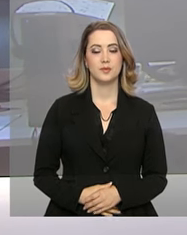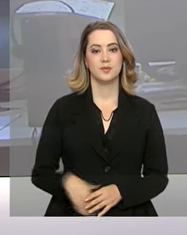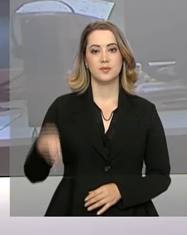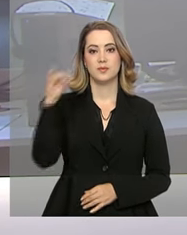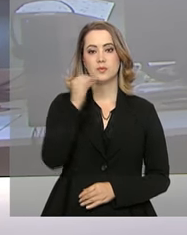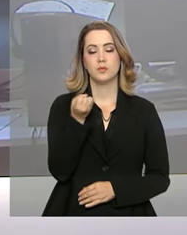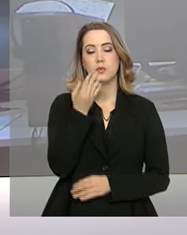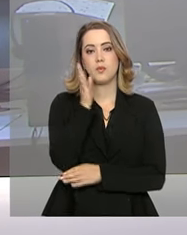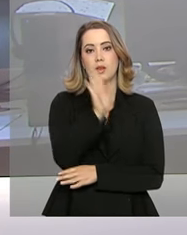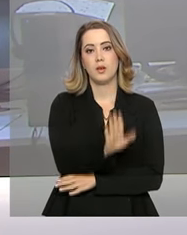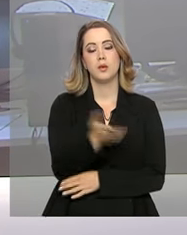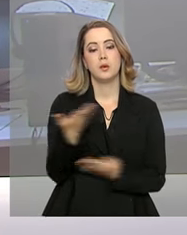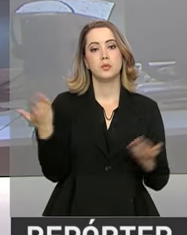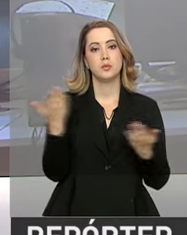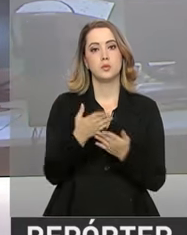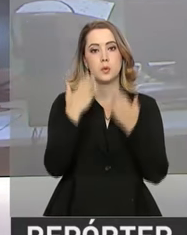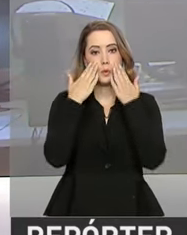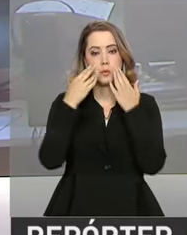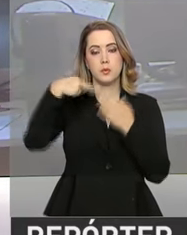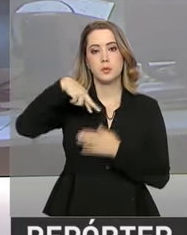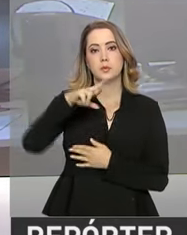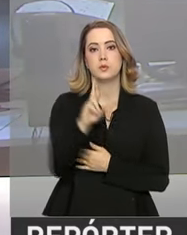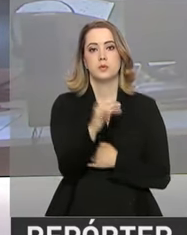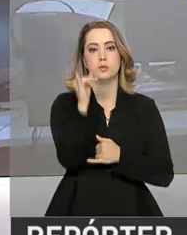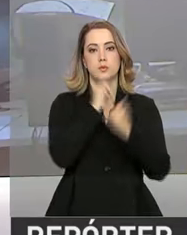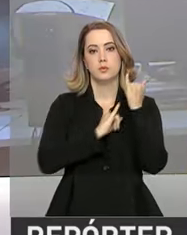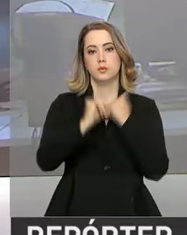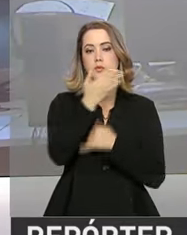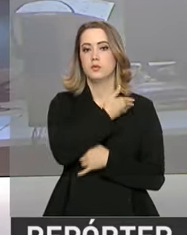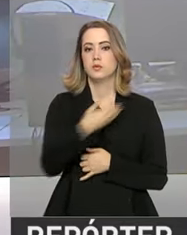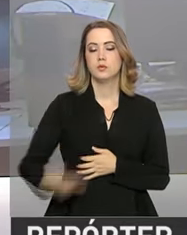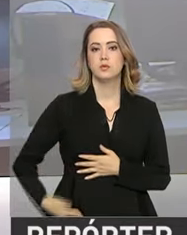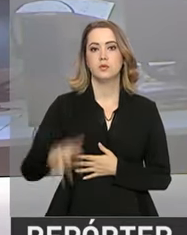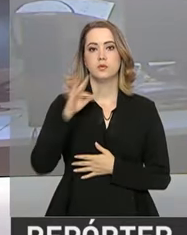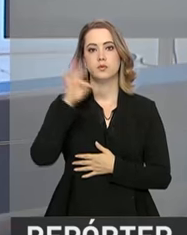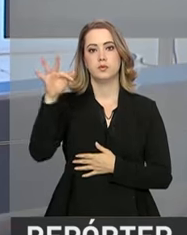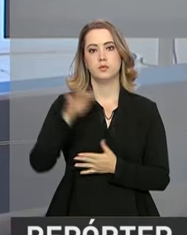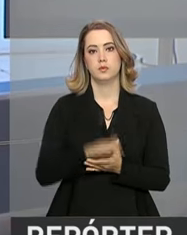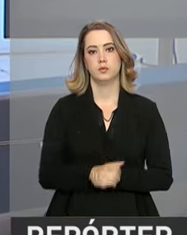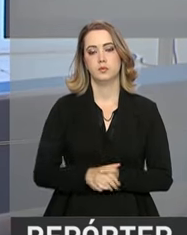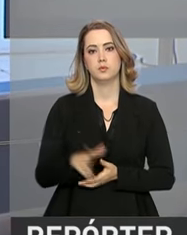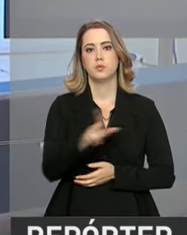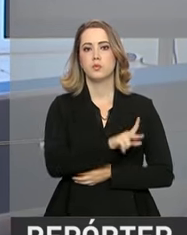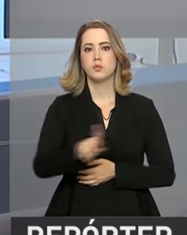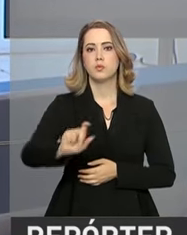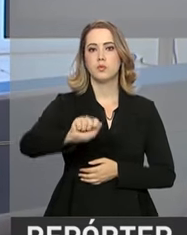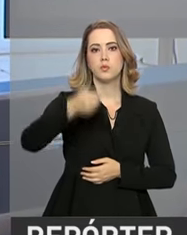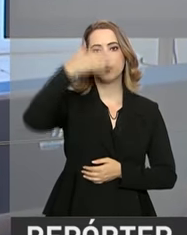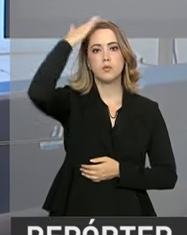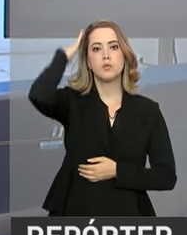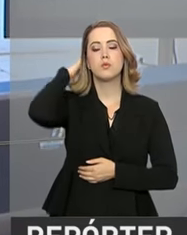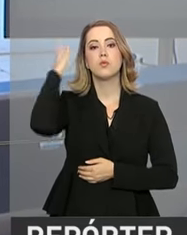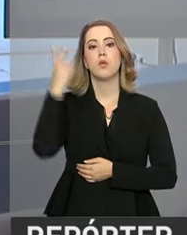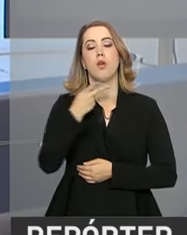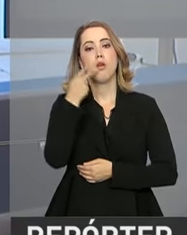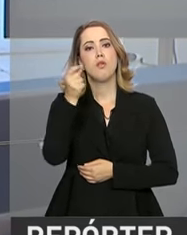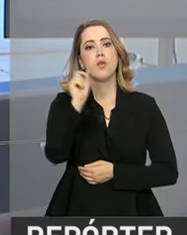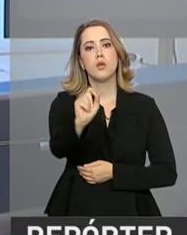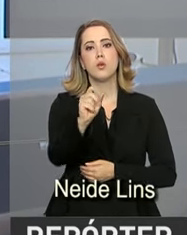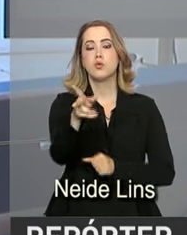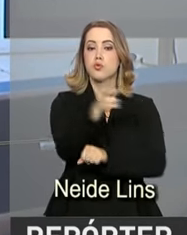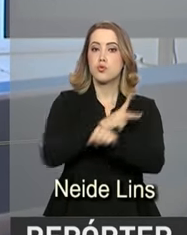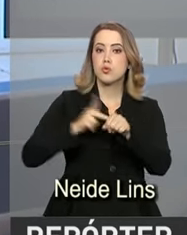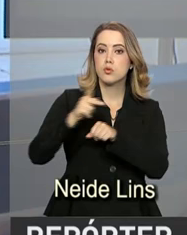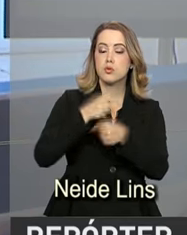Olá boa tarde estamos de volta com o repórter NBR as notícias do governo federal o presidente Michel Temer defendeu hoje que os